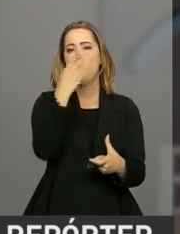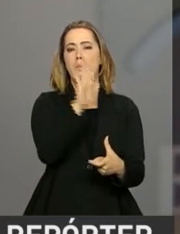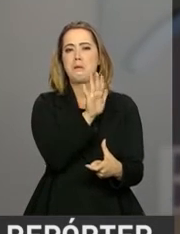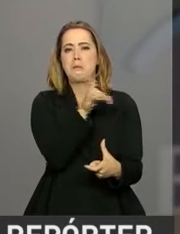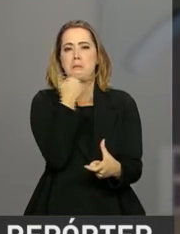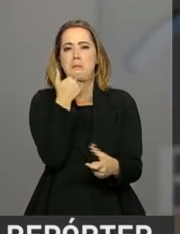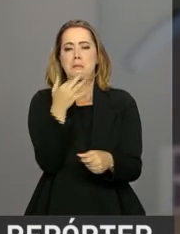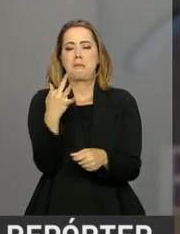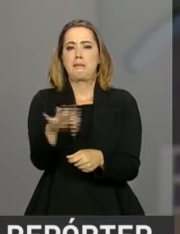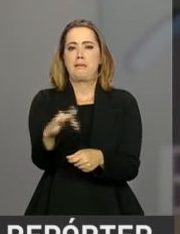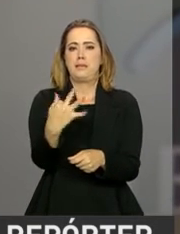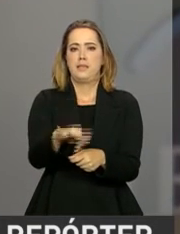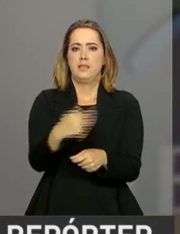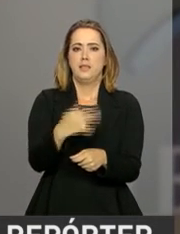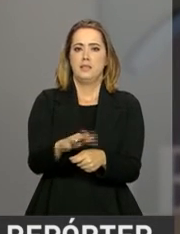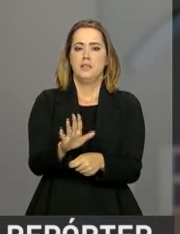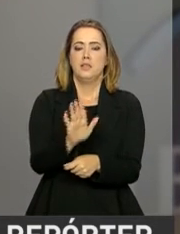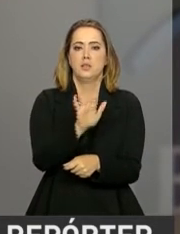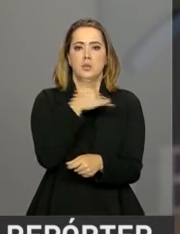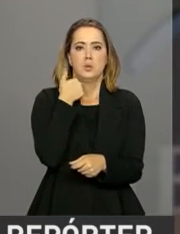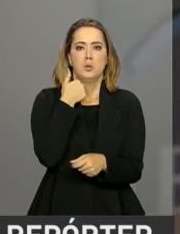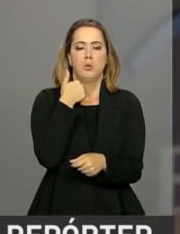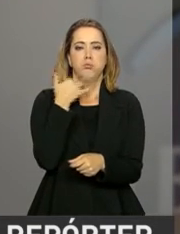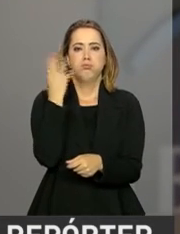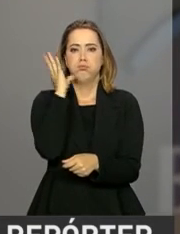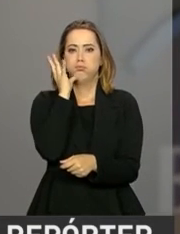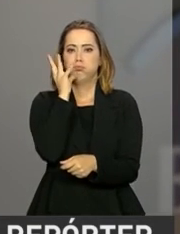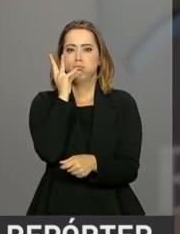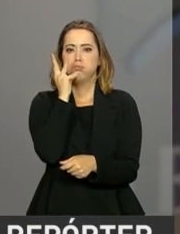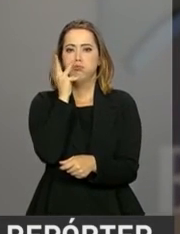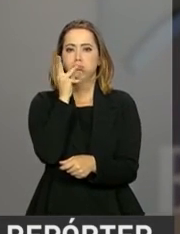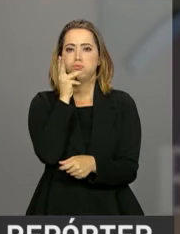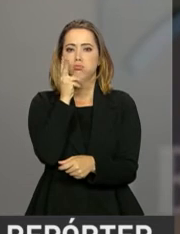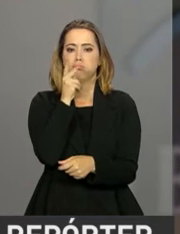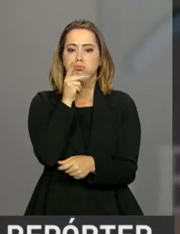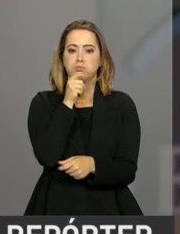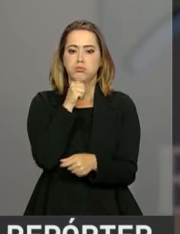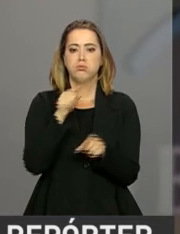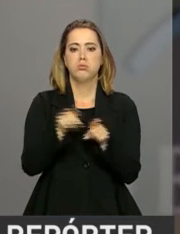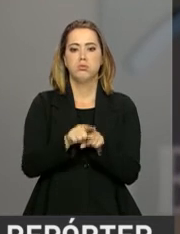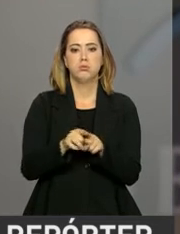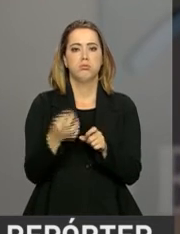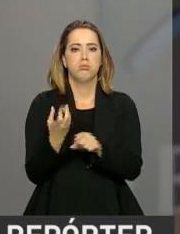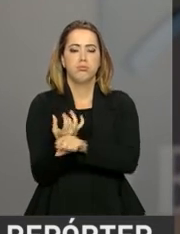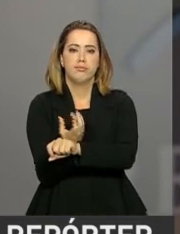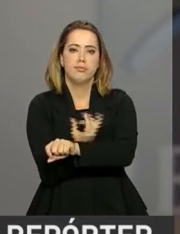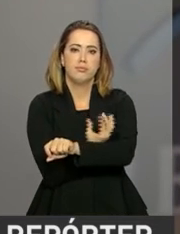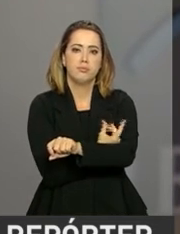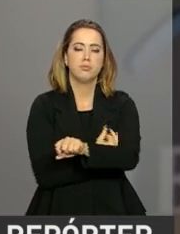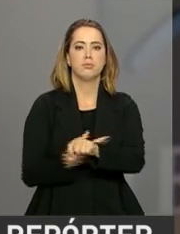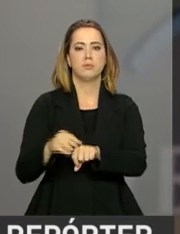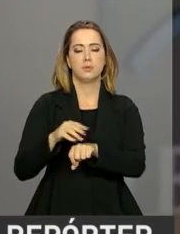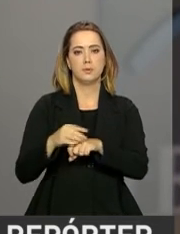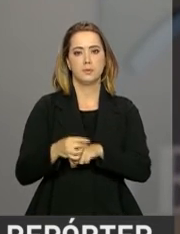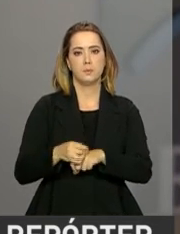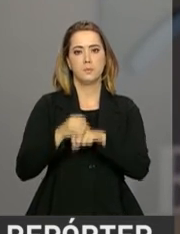a morte não imediata que vários animais vão ficar agonizando com pelo todo queimado a pele queimada e sem